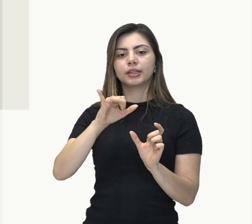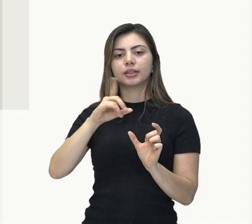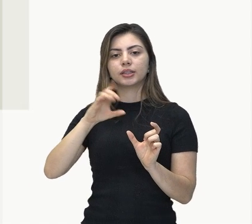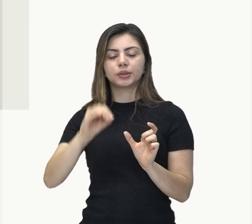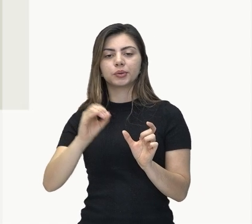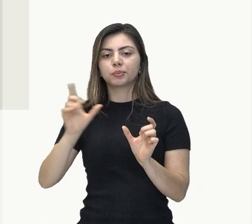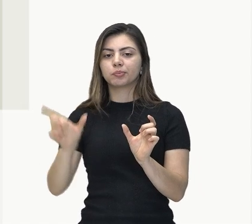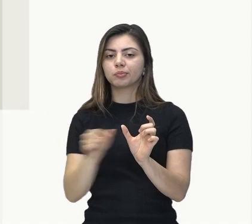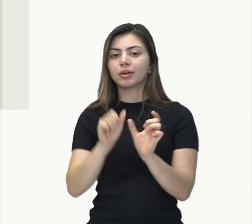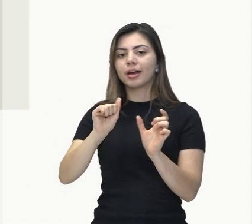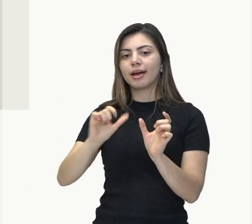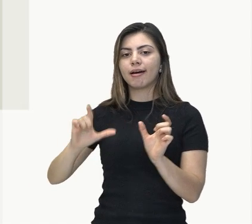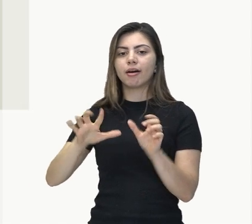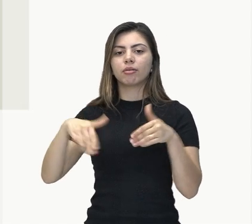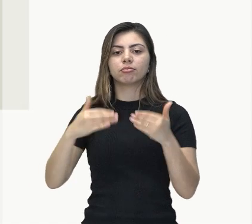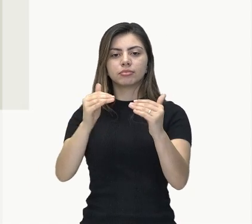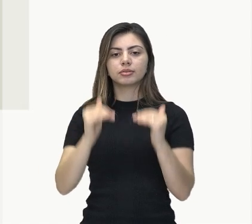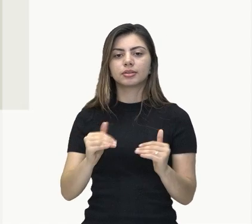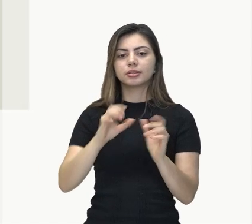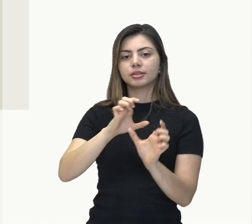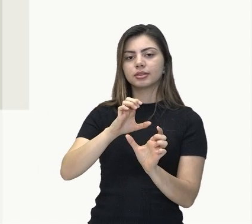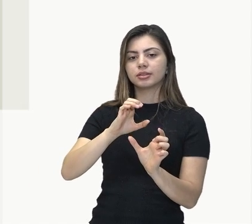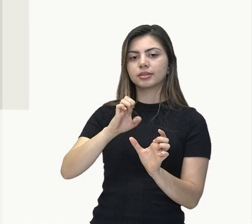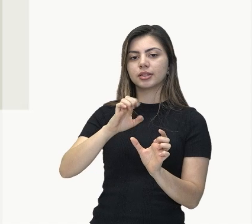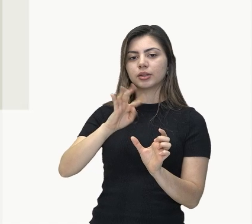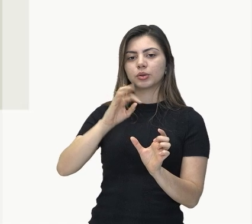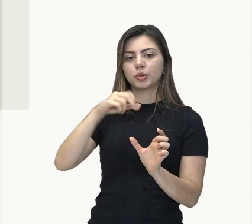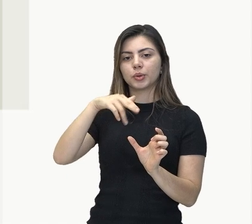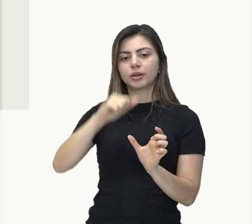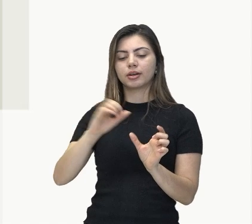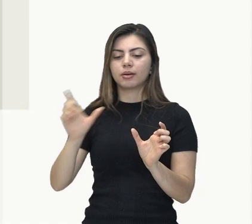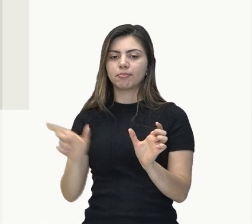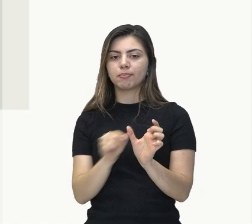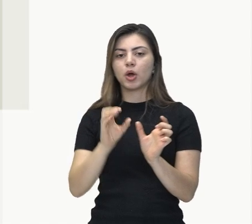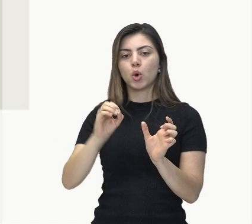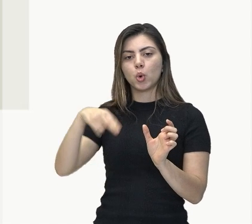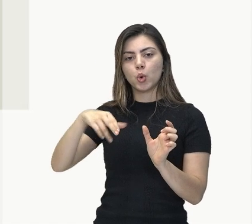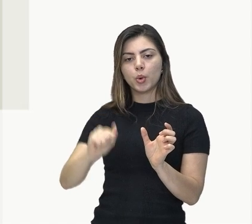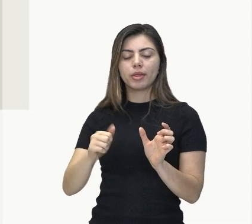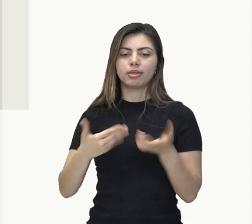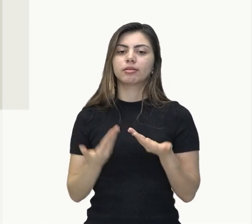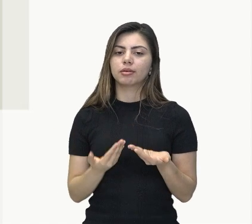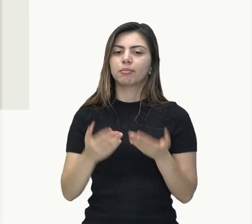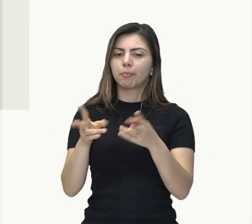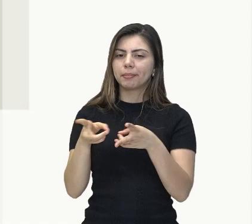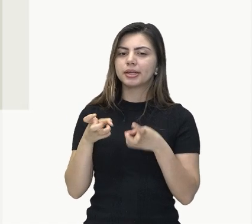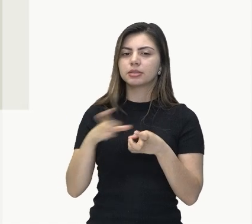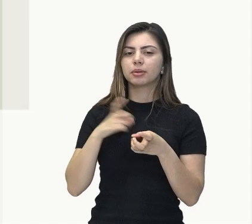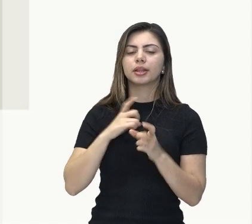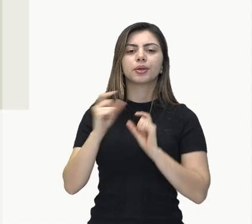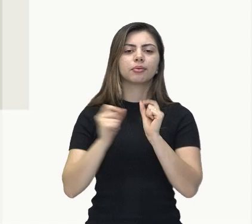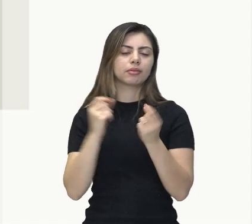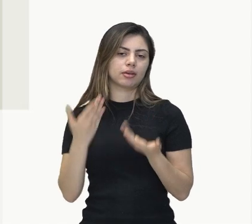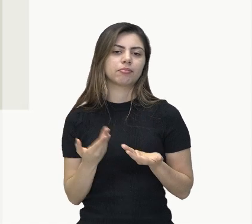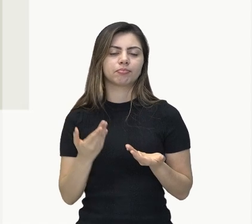E de uma cetona, ona. Tá legal? E observem aqui, né, as